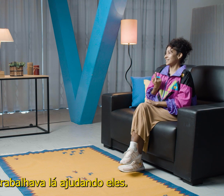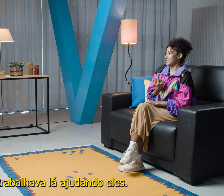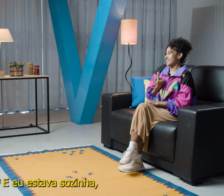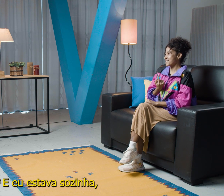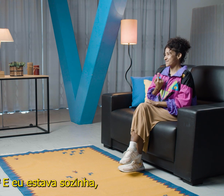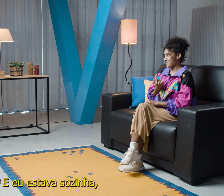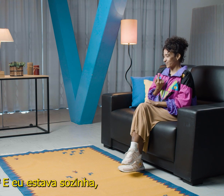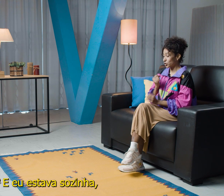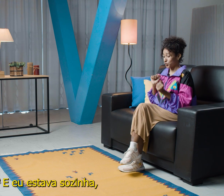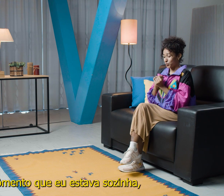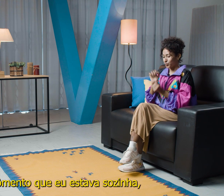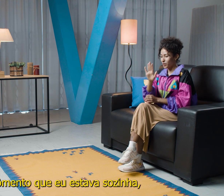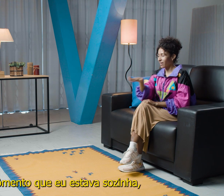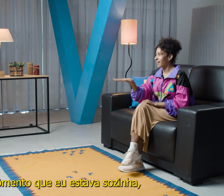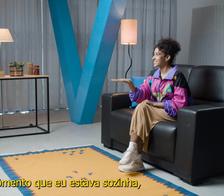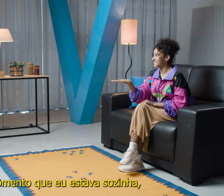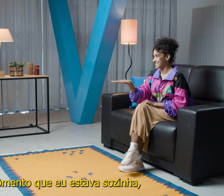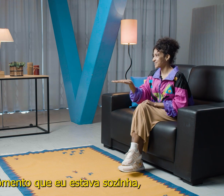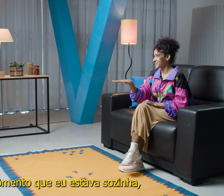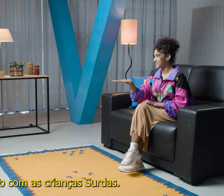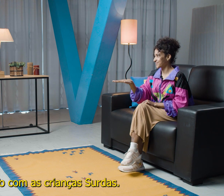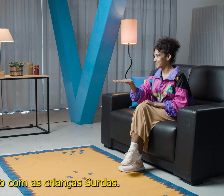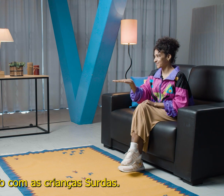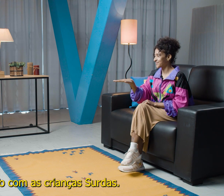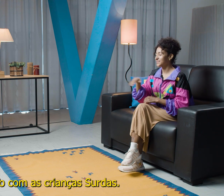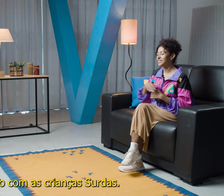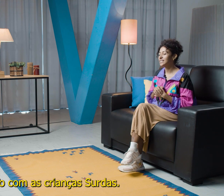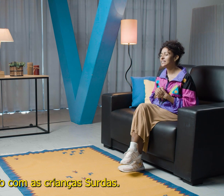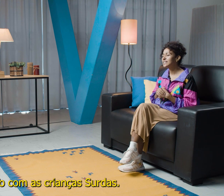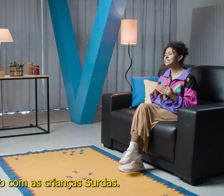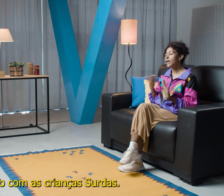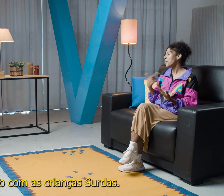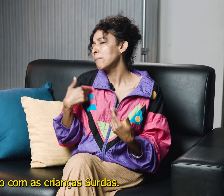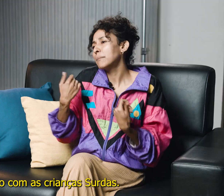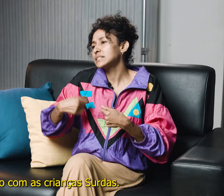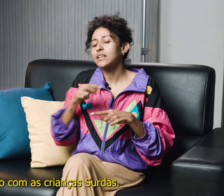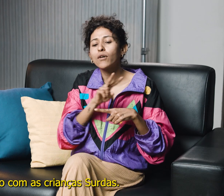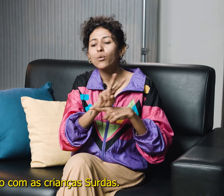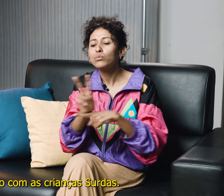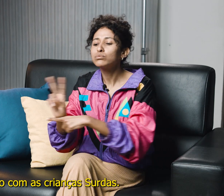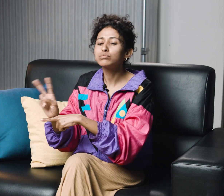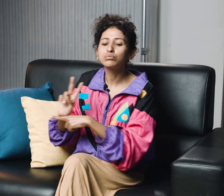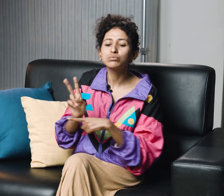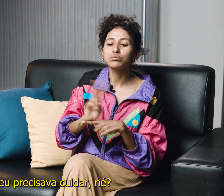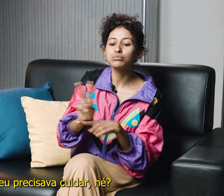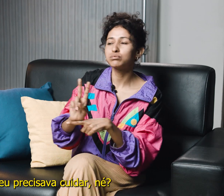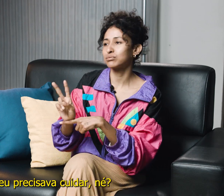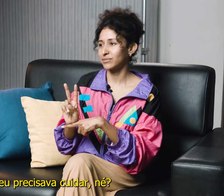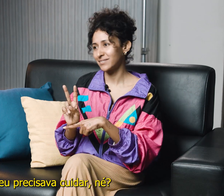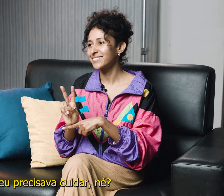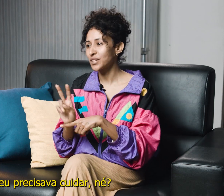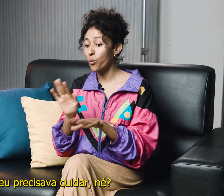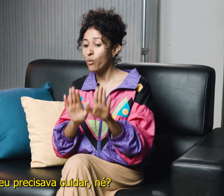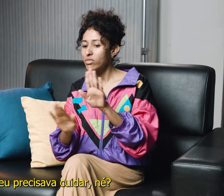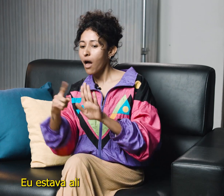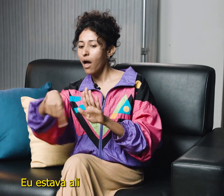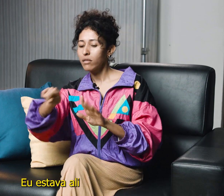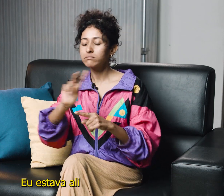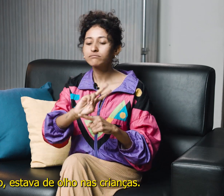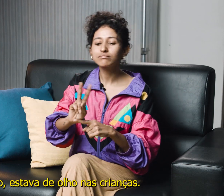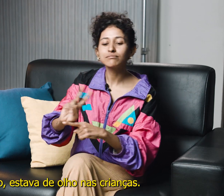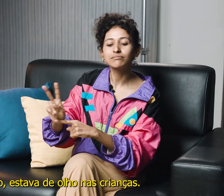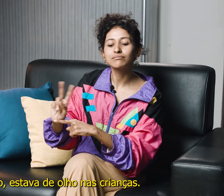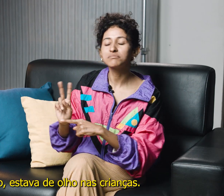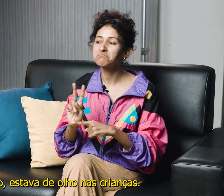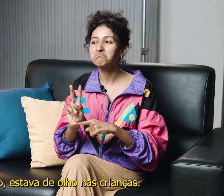eles. E eu estava sozinha, era o momento que eu estava sozinha junto com as crianças surdas. E eu precisava cuidar, né? Eu